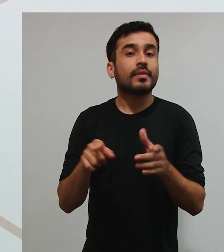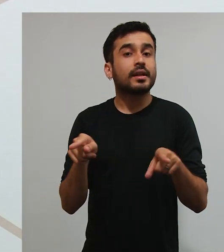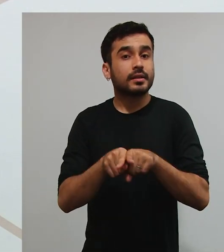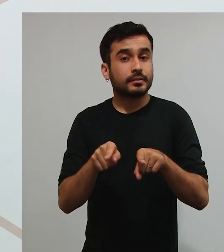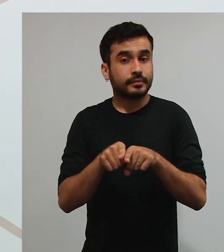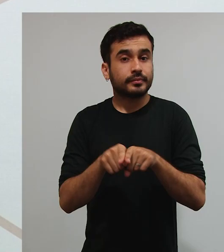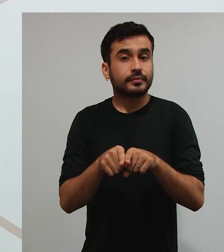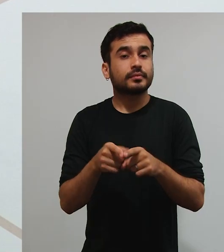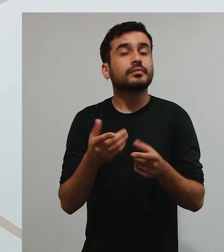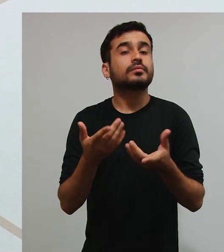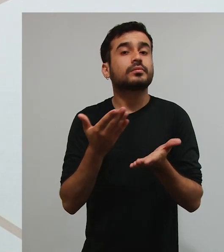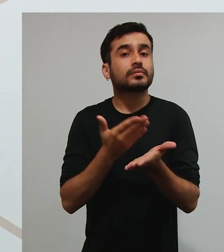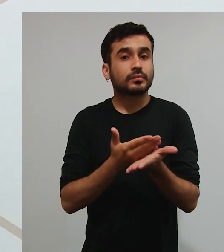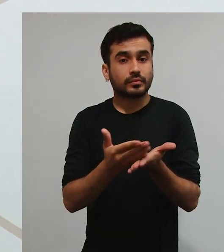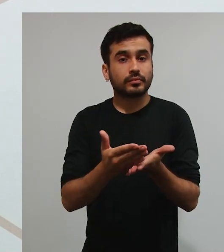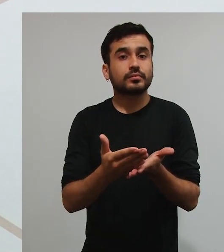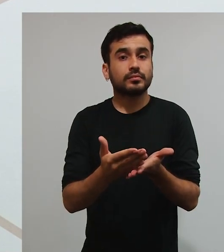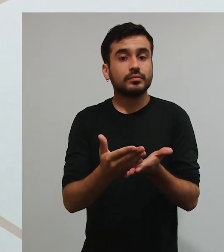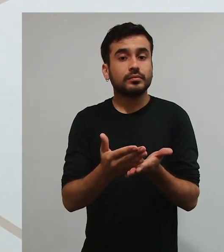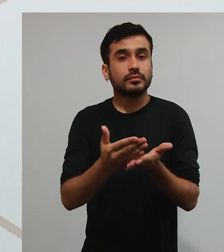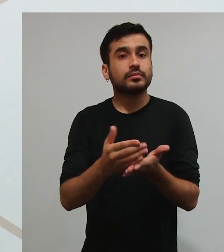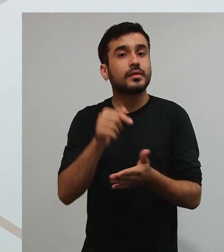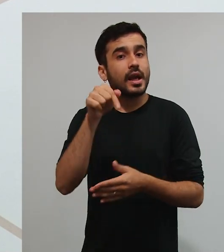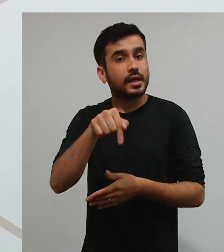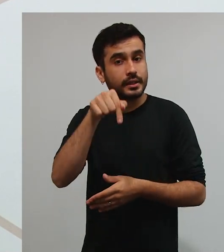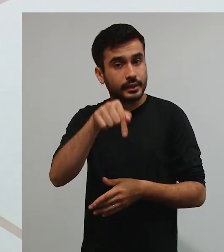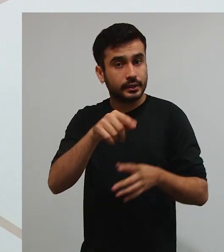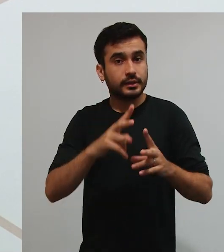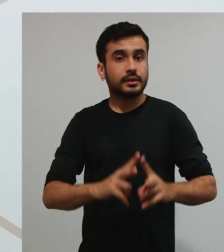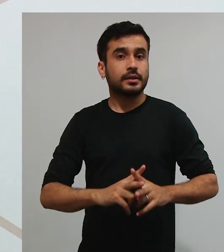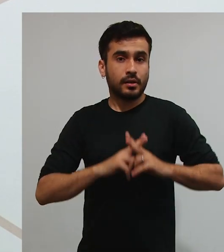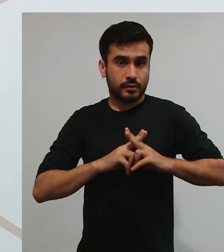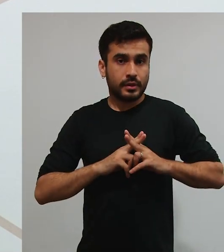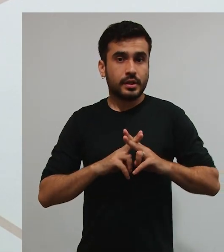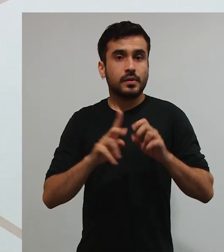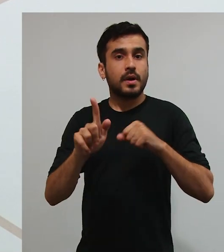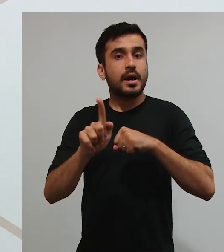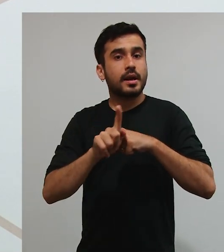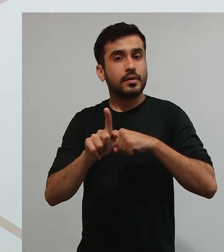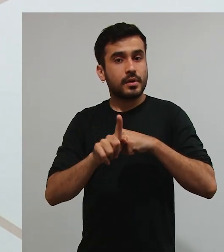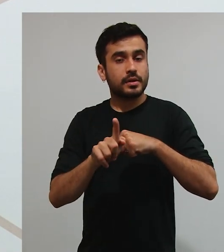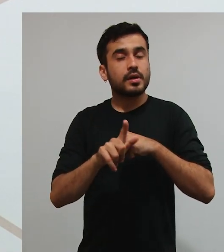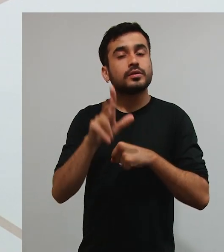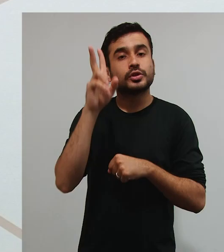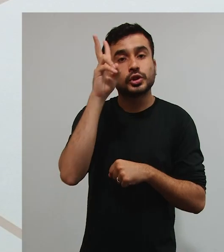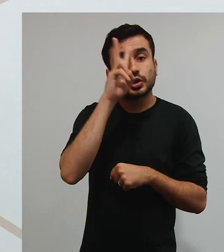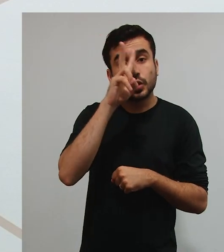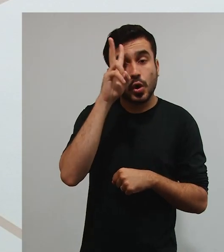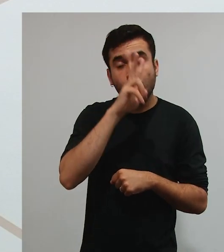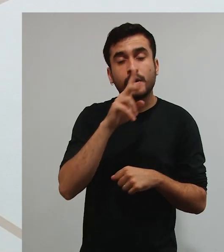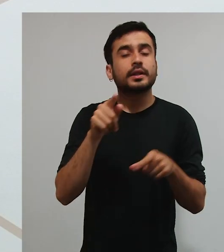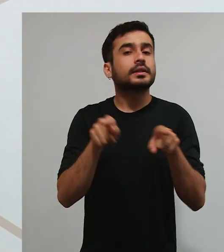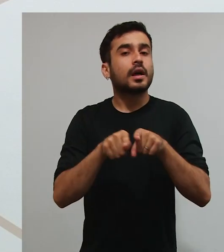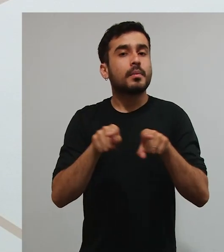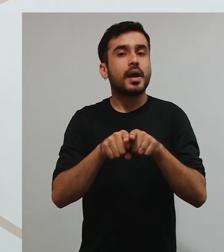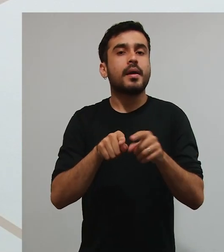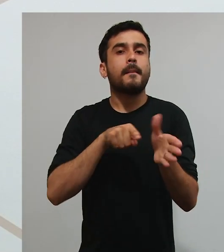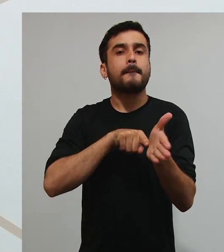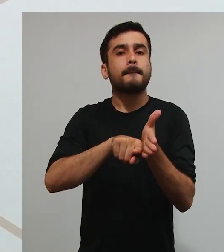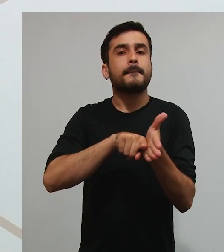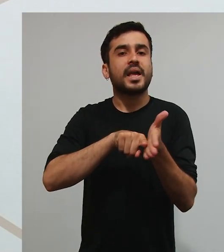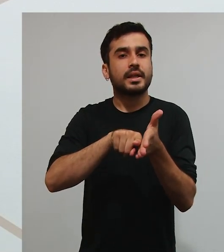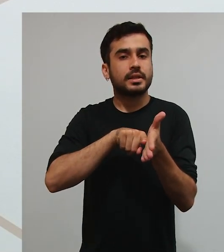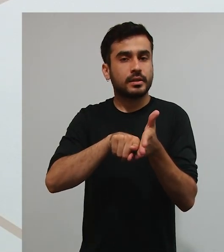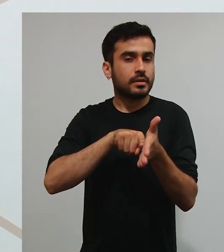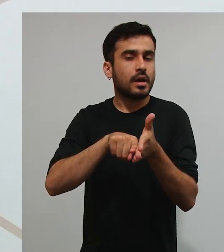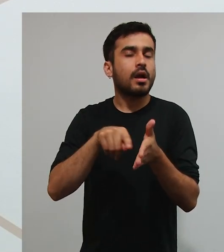além de tudo isso, né, sua formação nasceu aqui na Universidade Federal de Rondônia, com a sua graduação em História. Ele